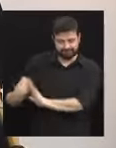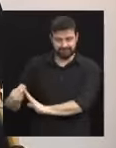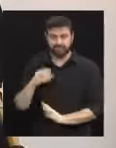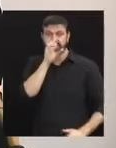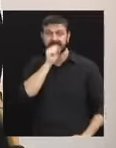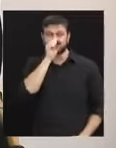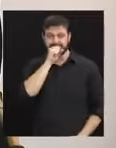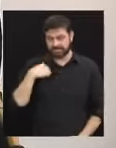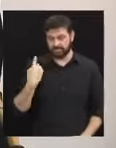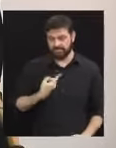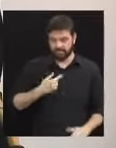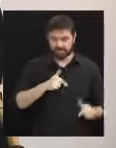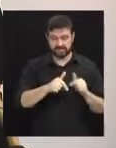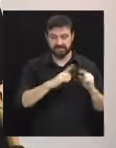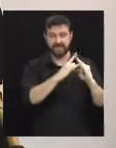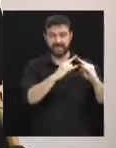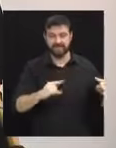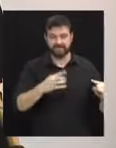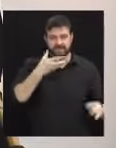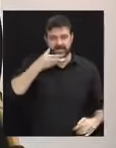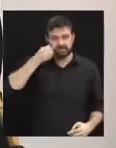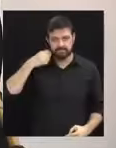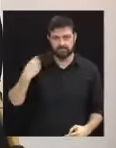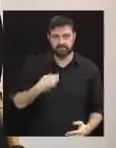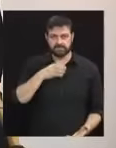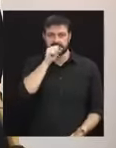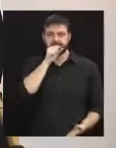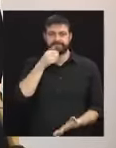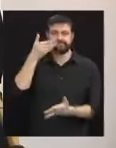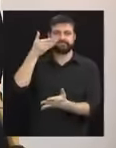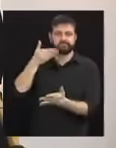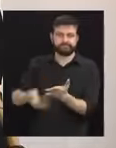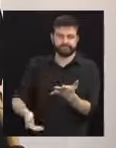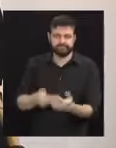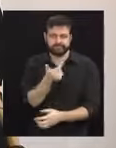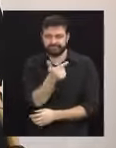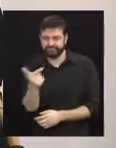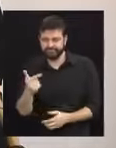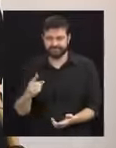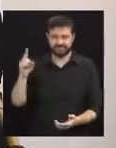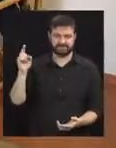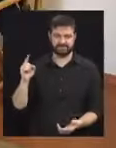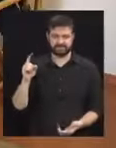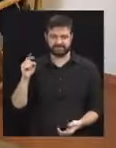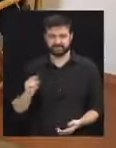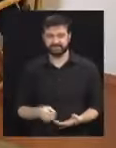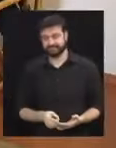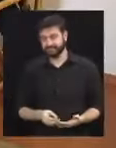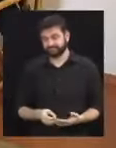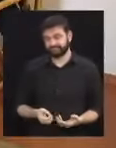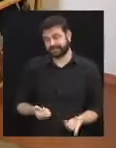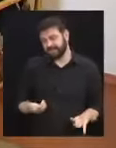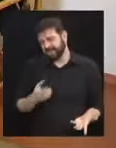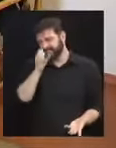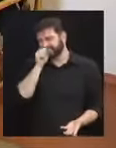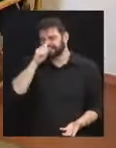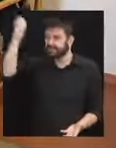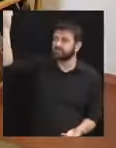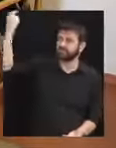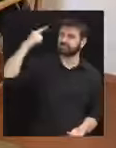sábados que nós temos feira, a gente perde o sábado, né, não tem mais aquela rotina de as pessoas às vezes, é sábado, tá um